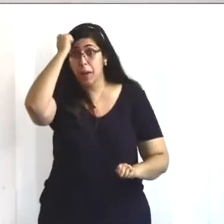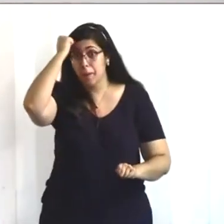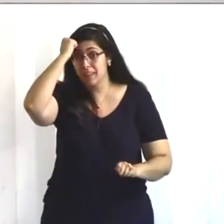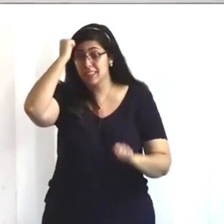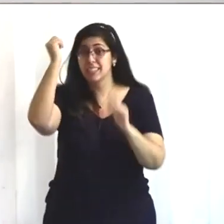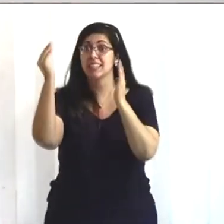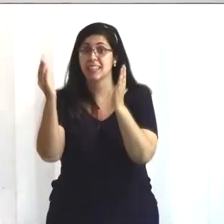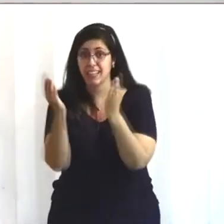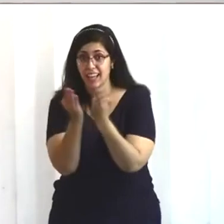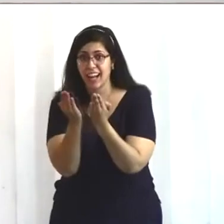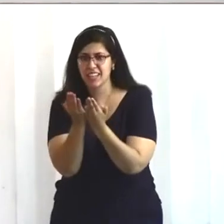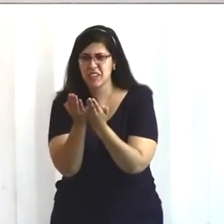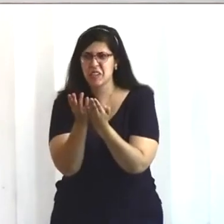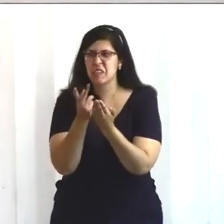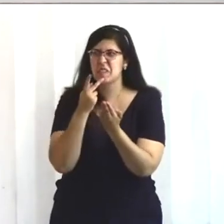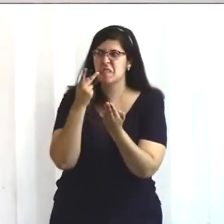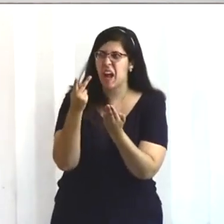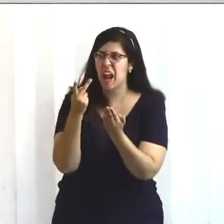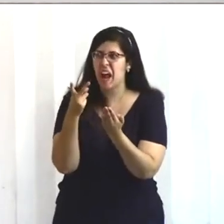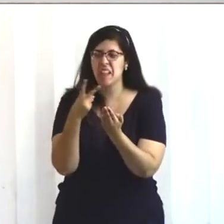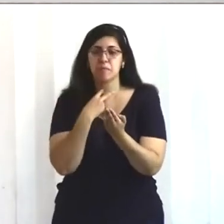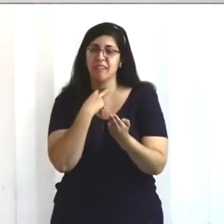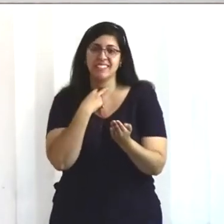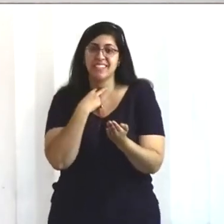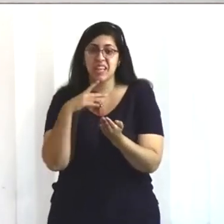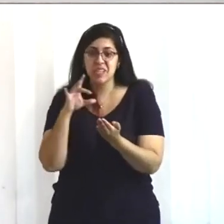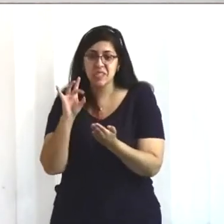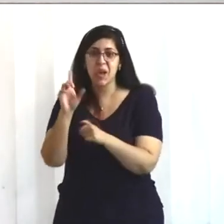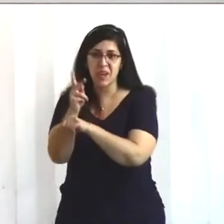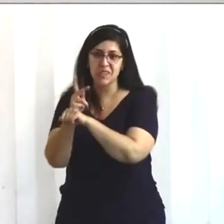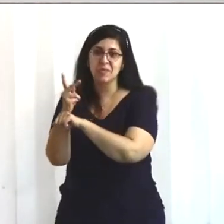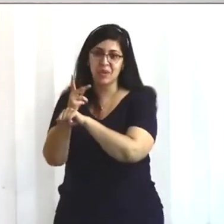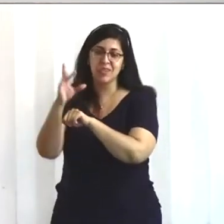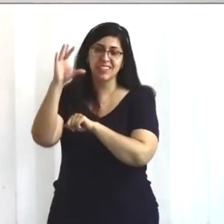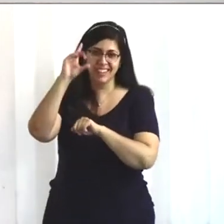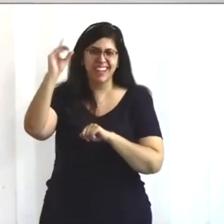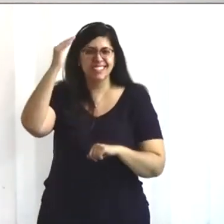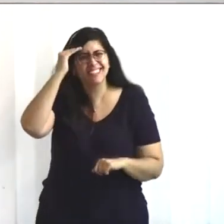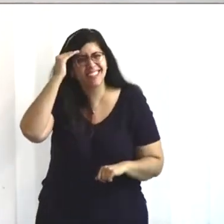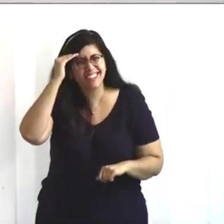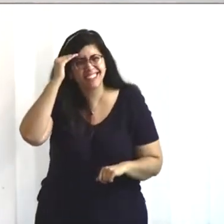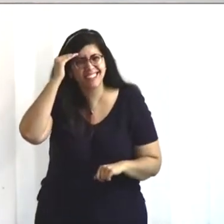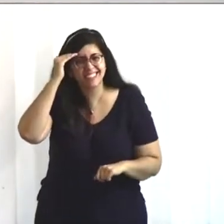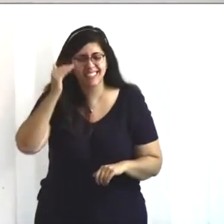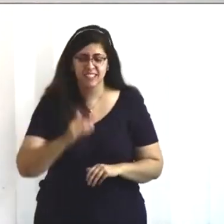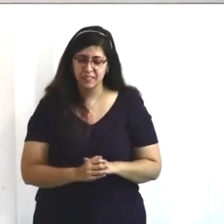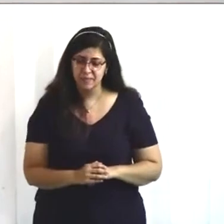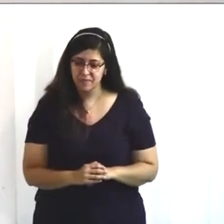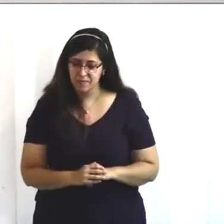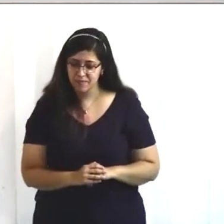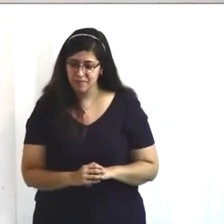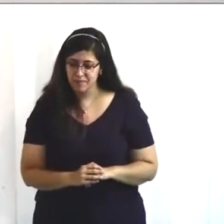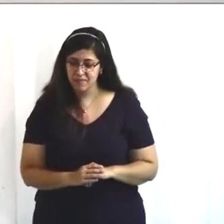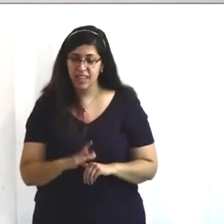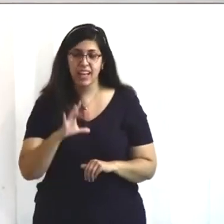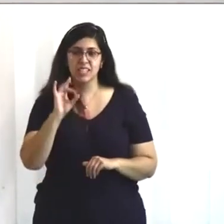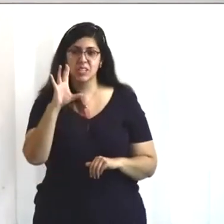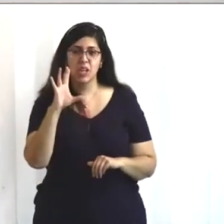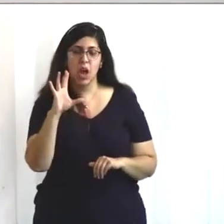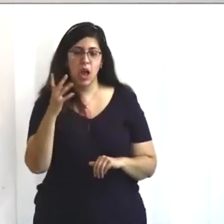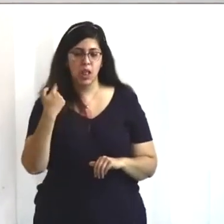pecar contra o Espírito Santo? Porque nos foi tirado, e é bênção para a nossa vida, nos foi tirado o